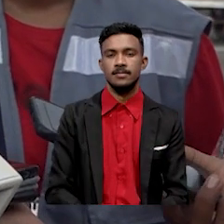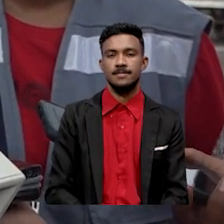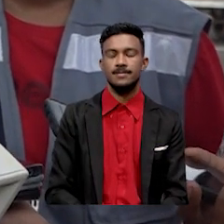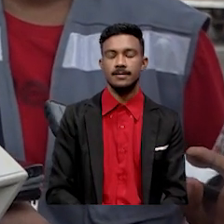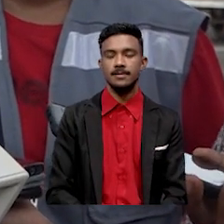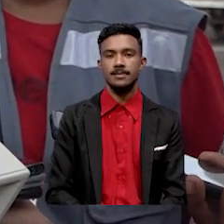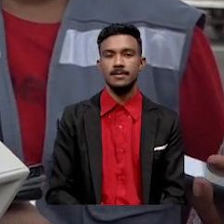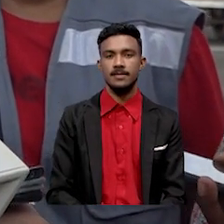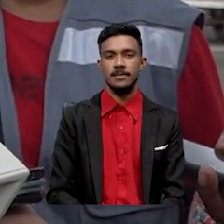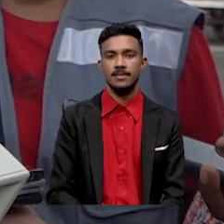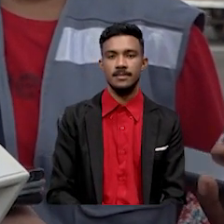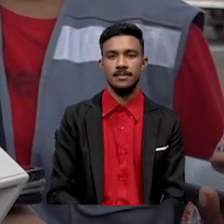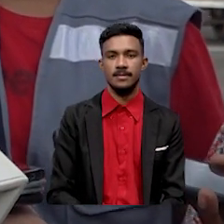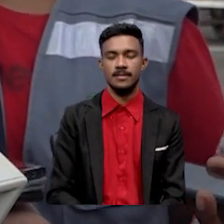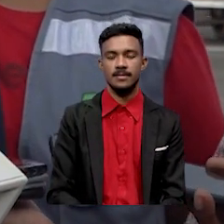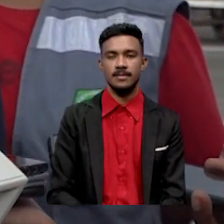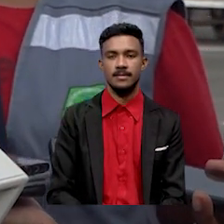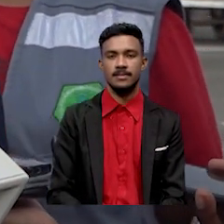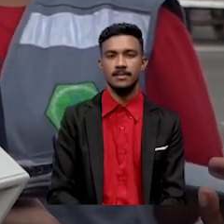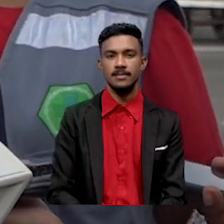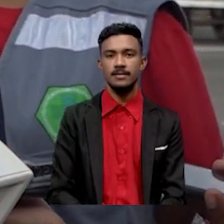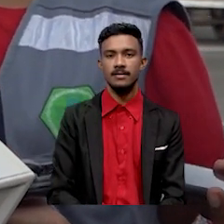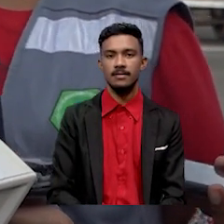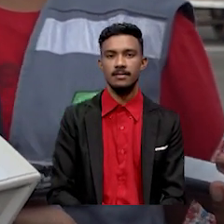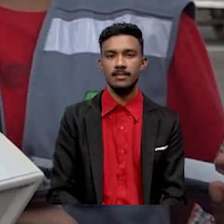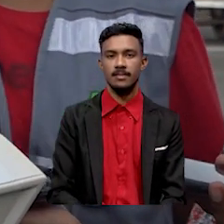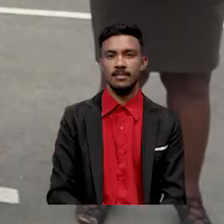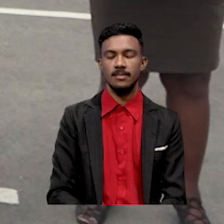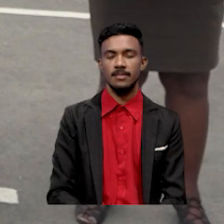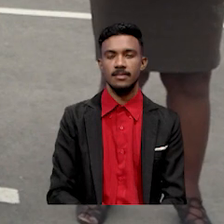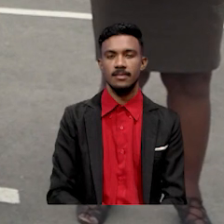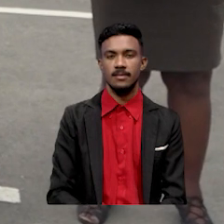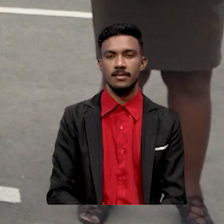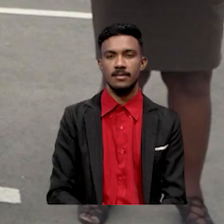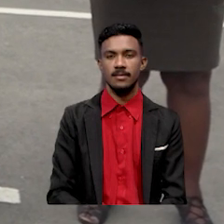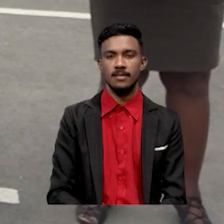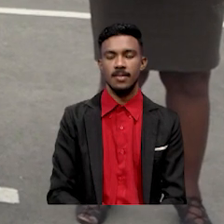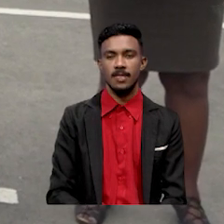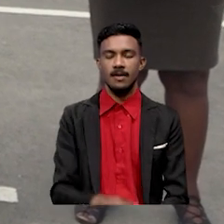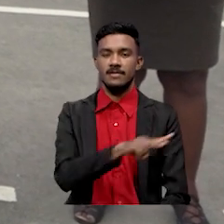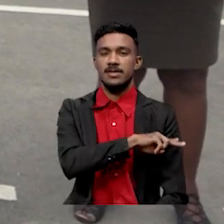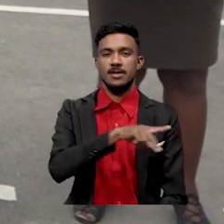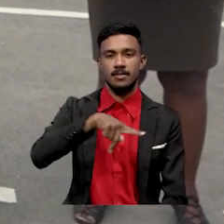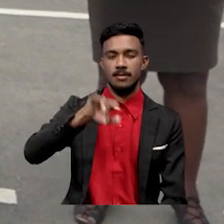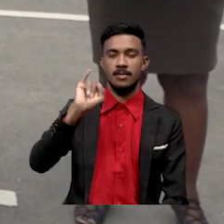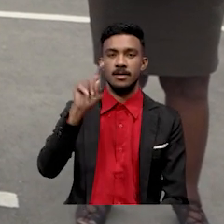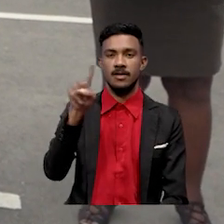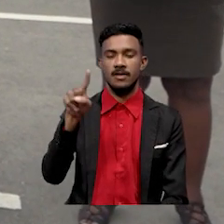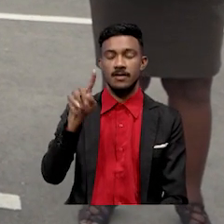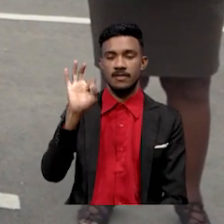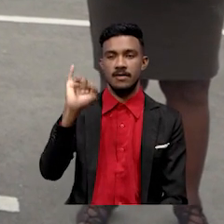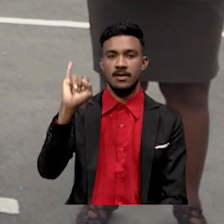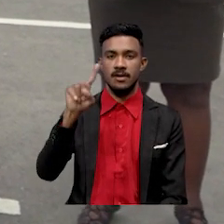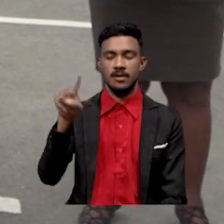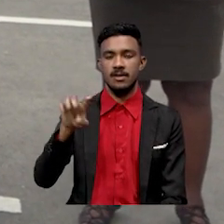Leste, it's 100,620 doses of the vaccine. Vaccine Pfizer nebe lansa usi Ministério Saúde